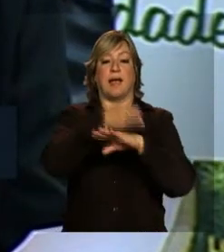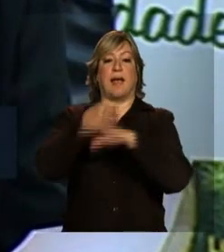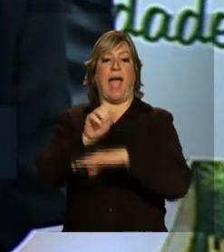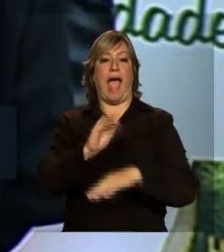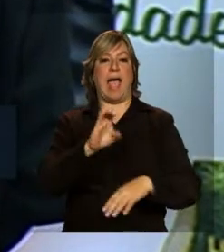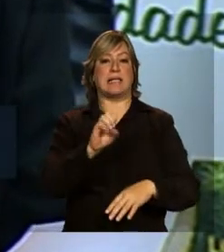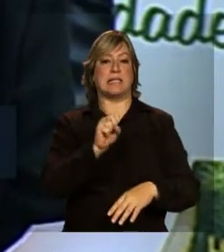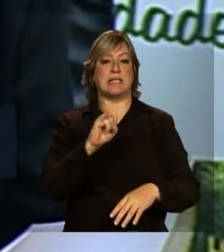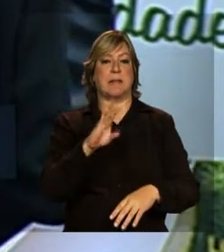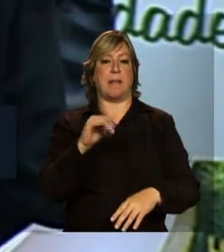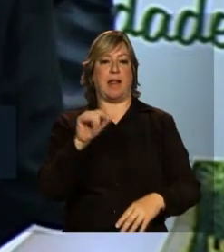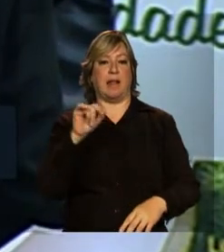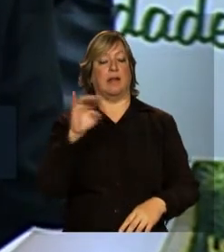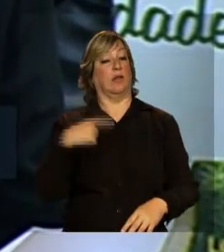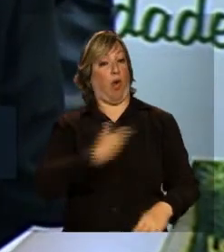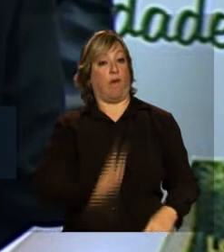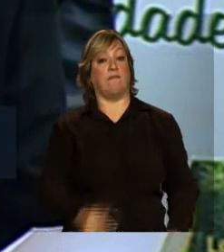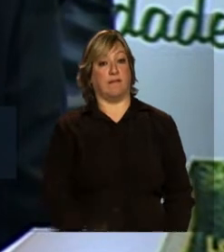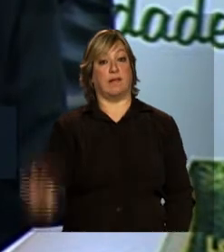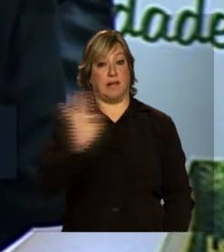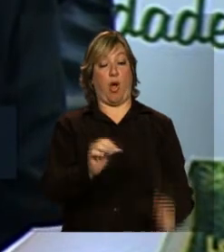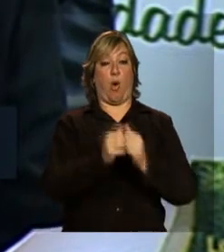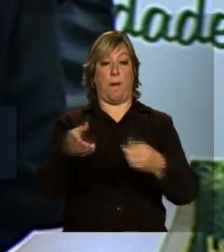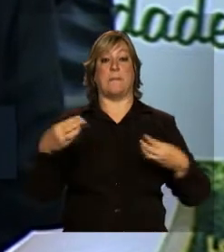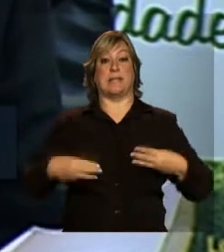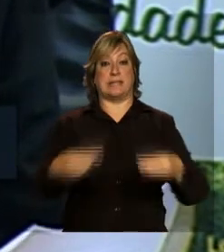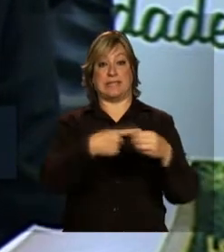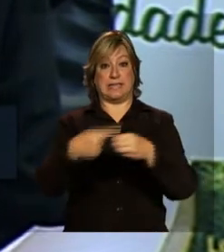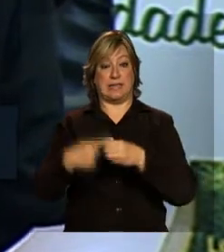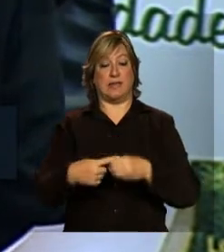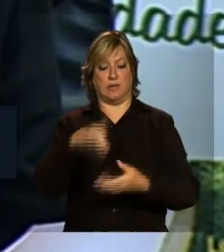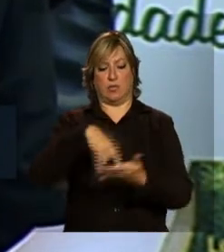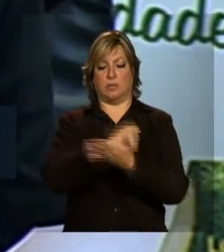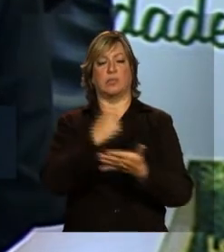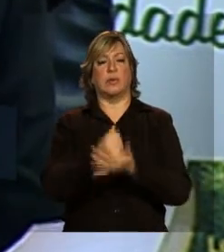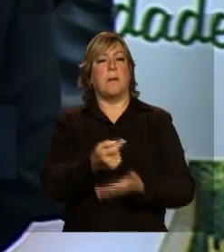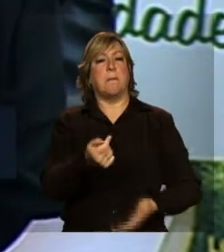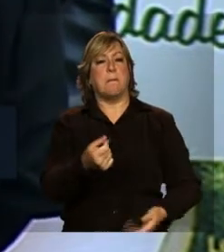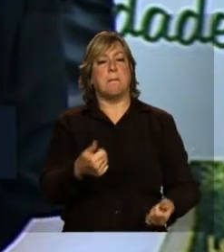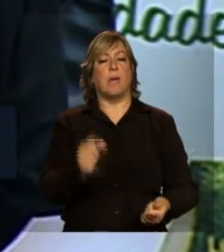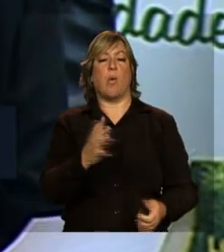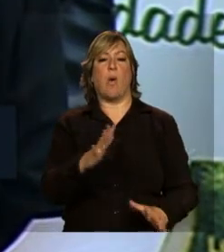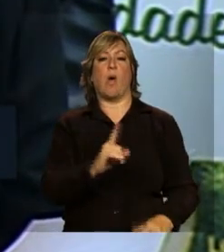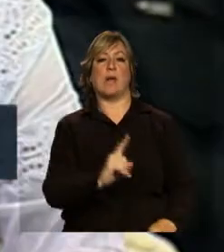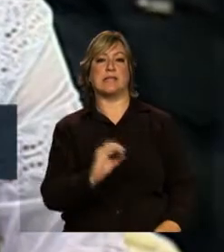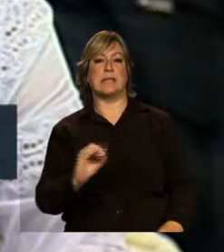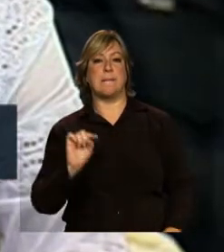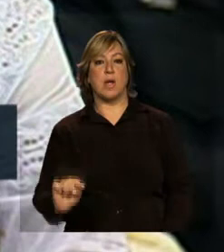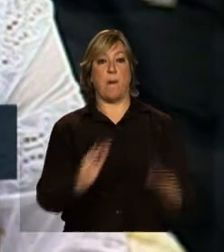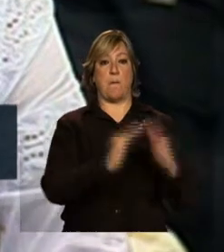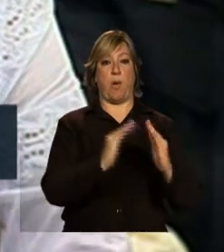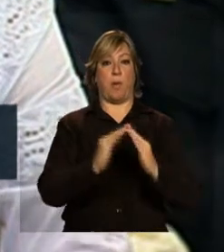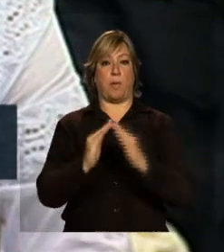nós conseguimos, o governo federal, através do Ministério das Cidades, contratou muito próximo de 100 mil